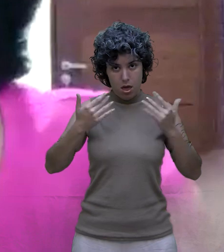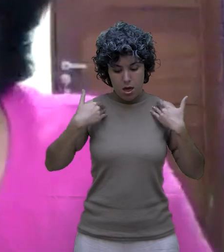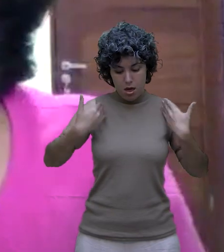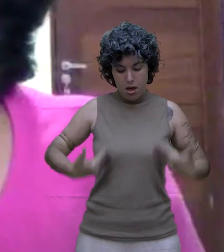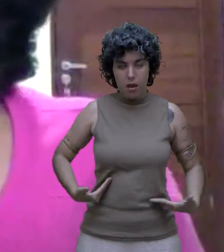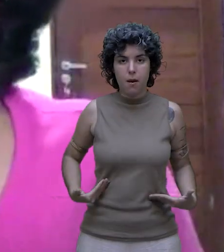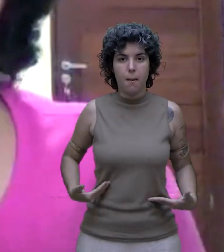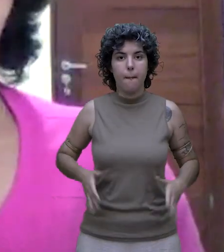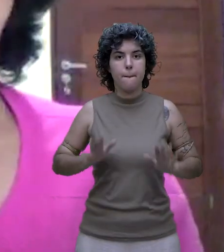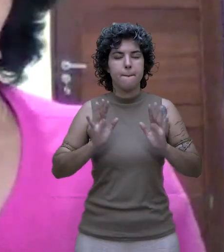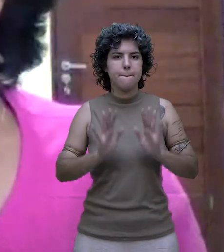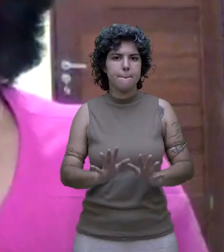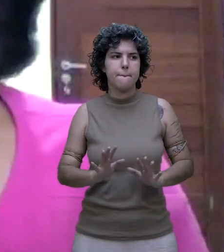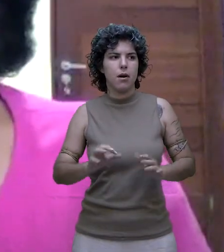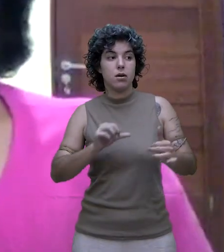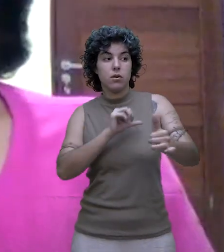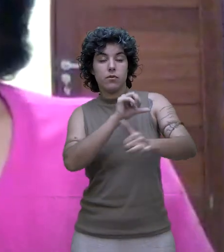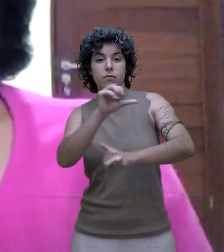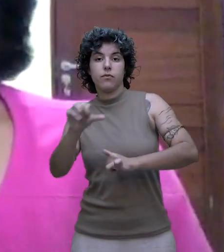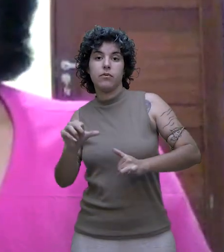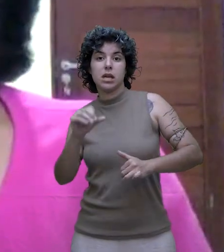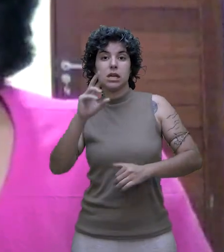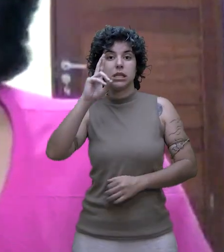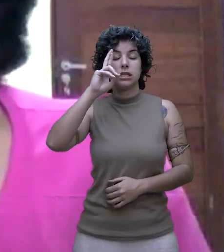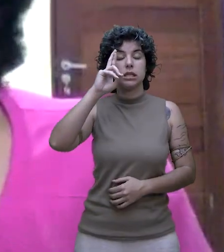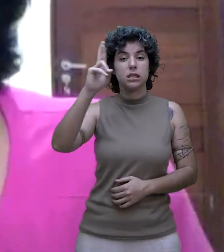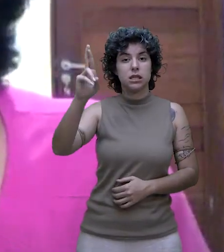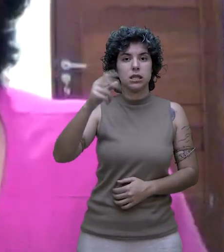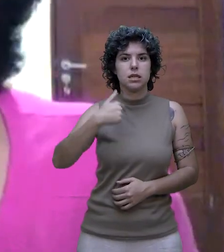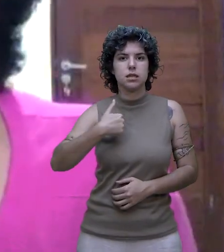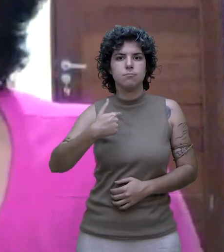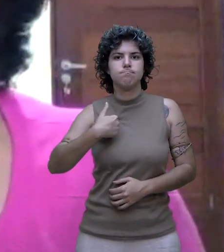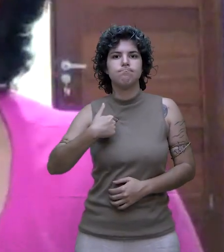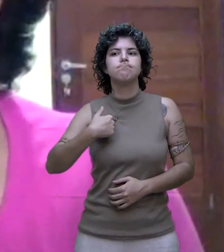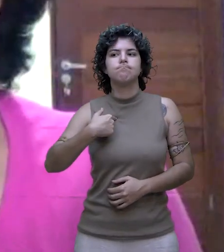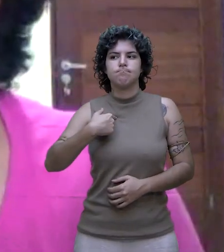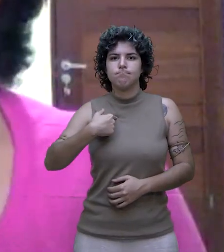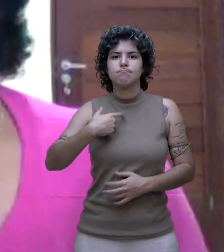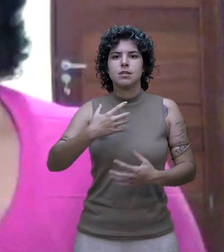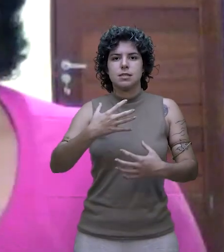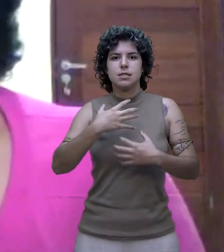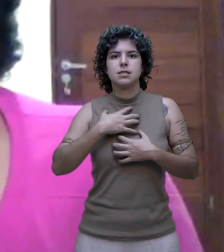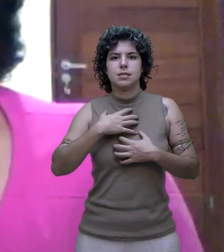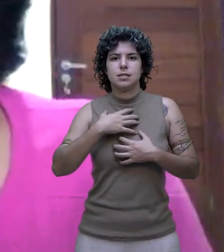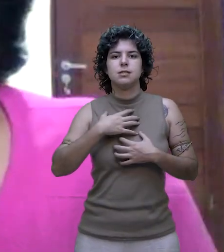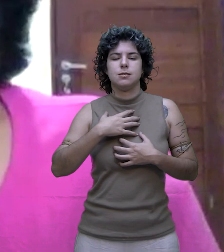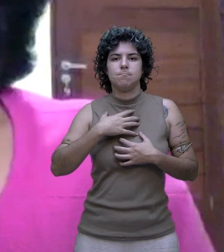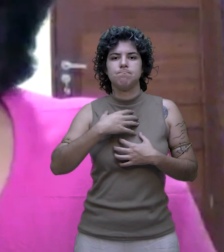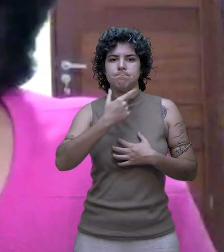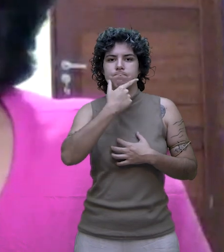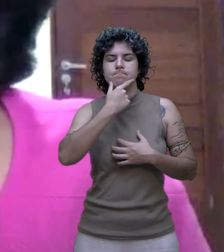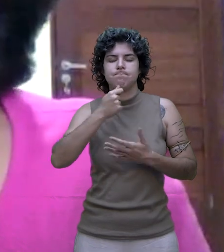aí, quando eu virei diretora, né, eu enfrentei o machismo, né?